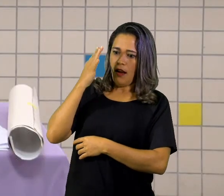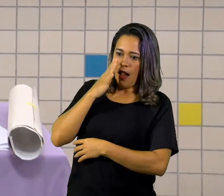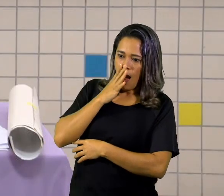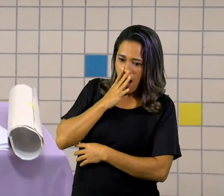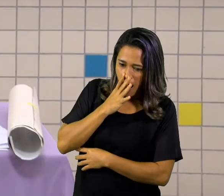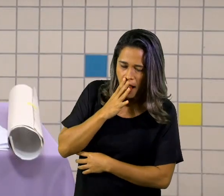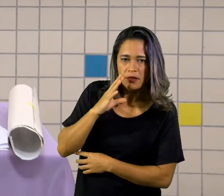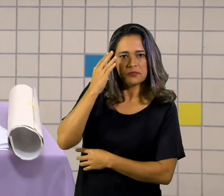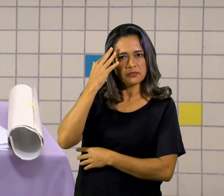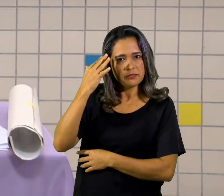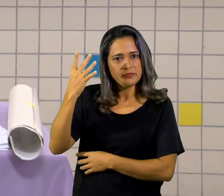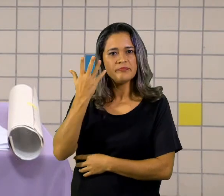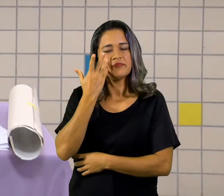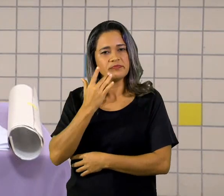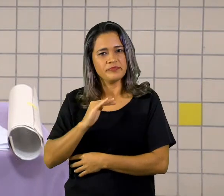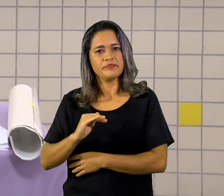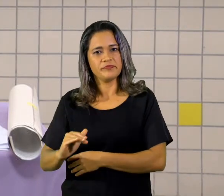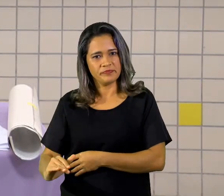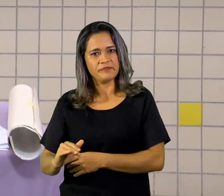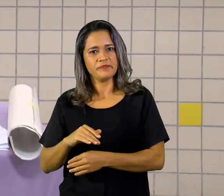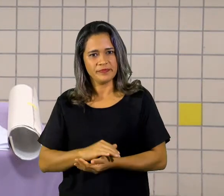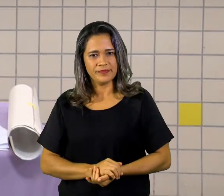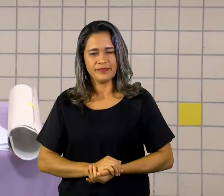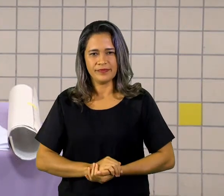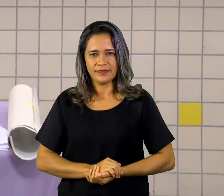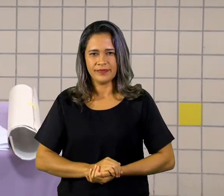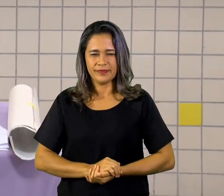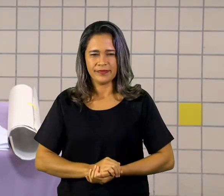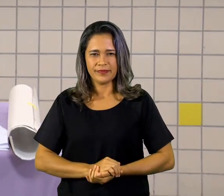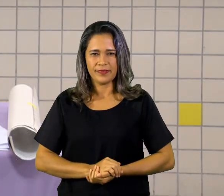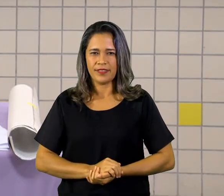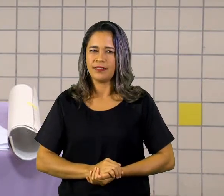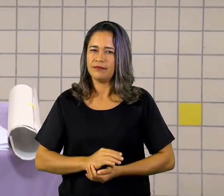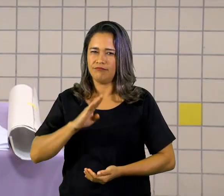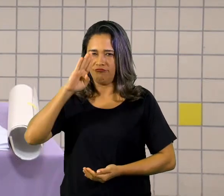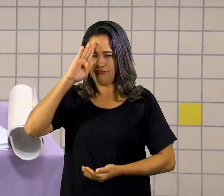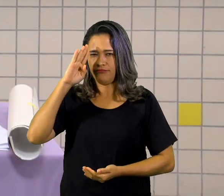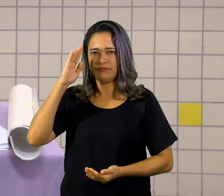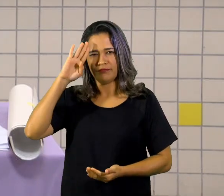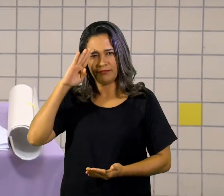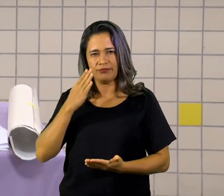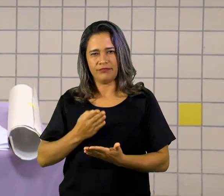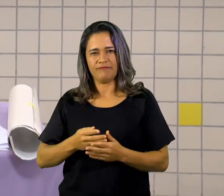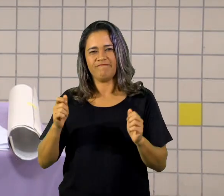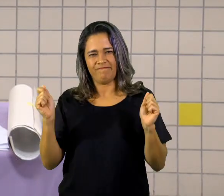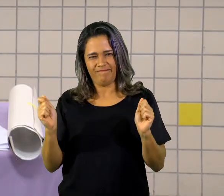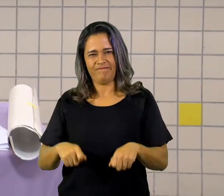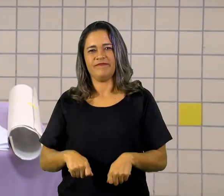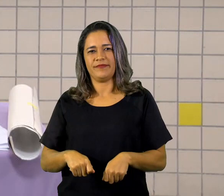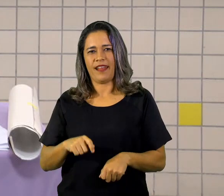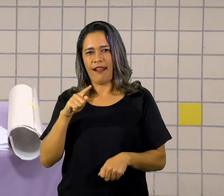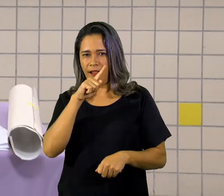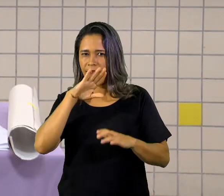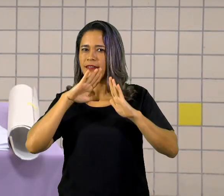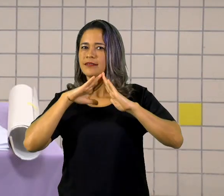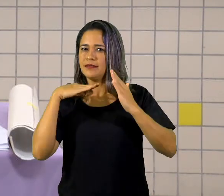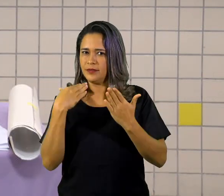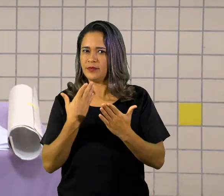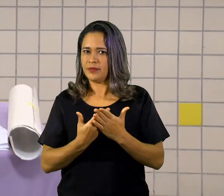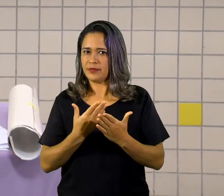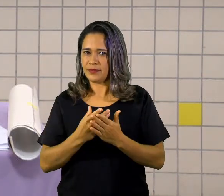com a criatividade dos pequenos. Com certeza, lá no CEMEI, nós